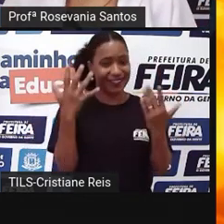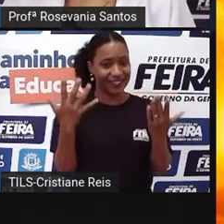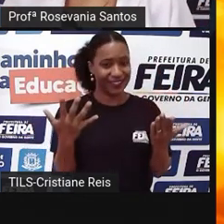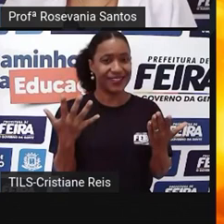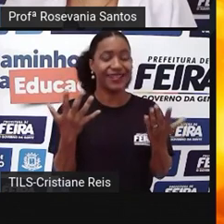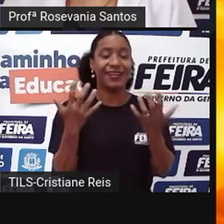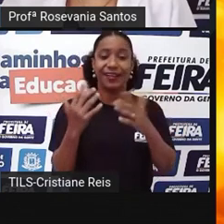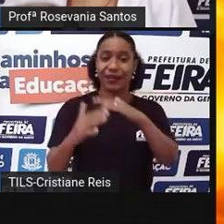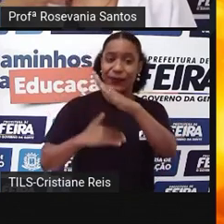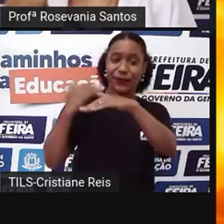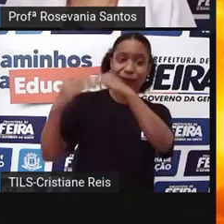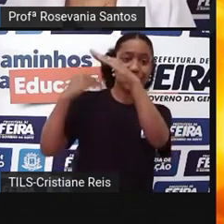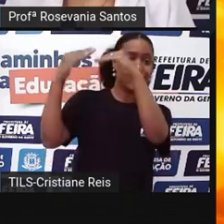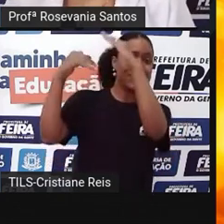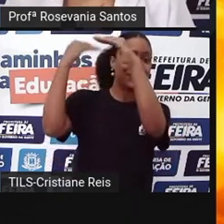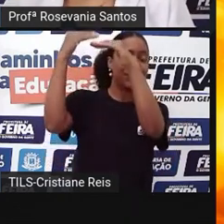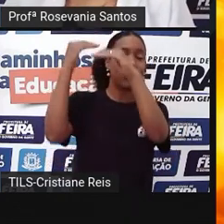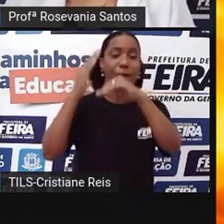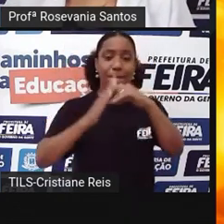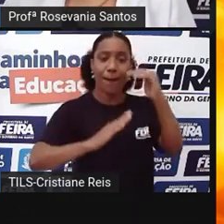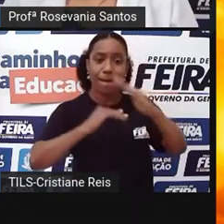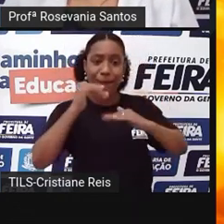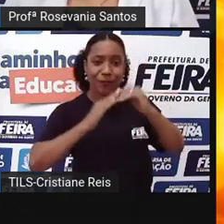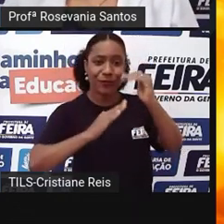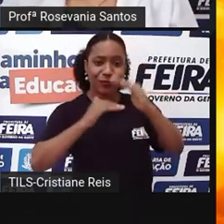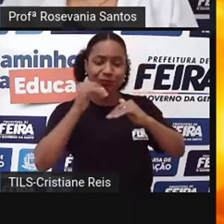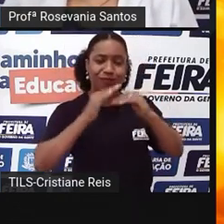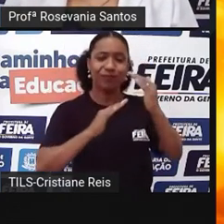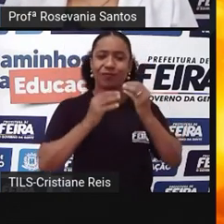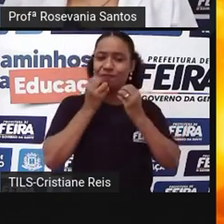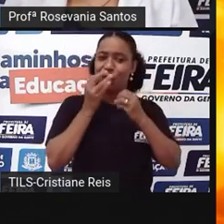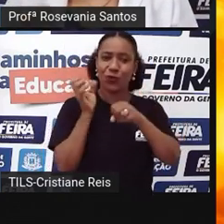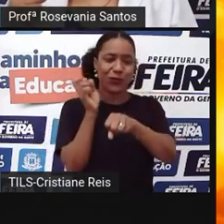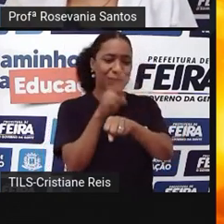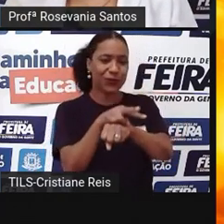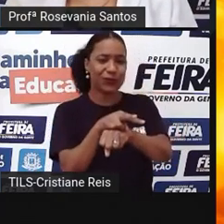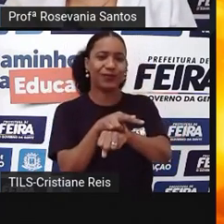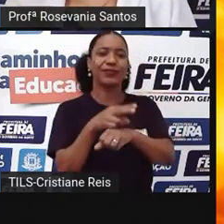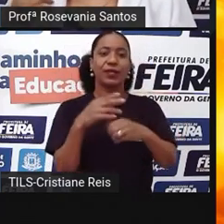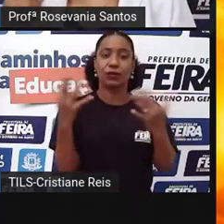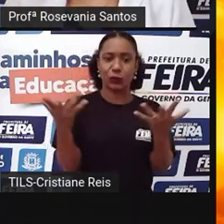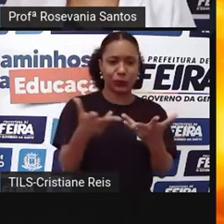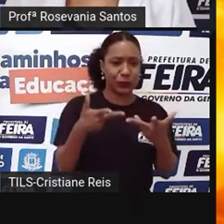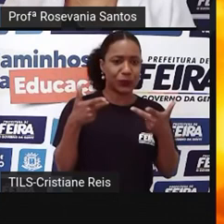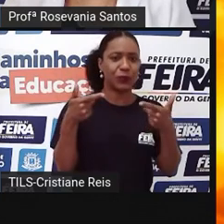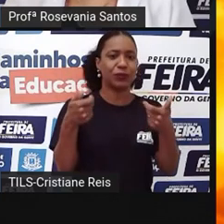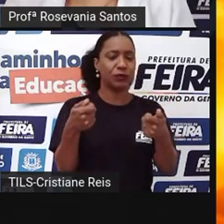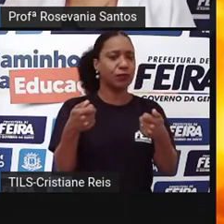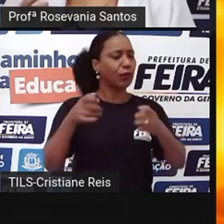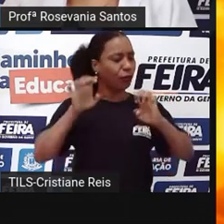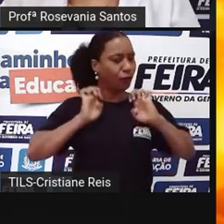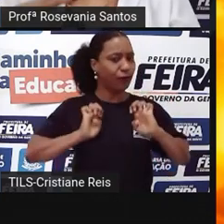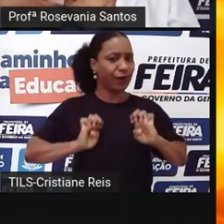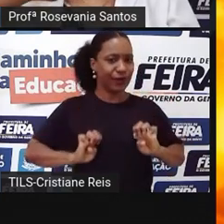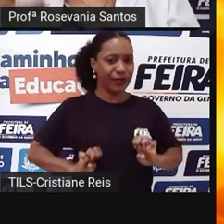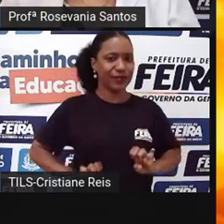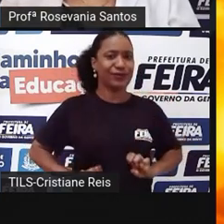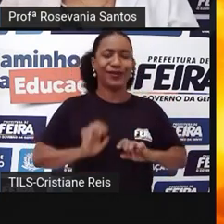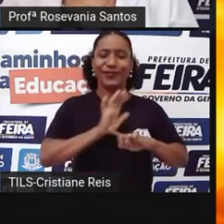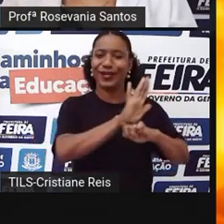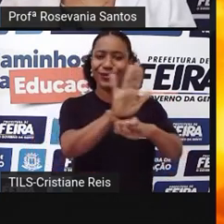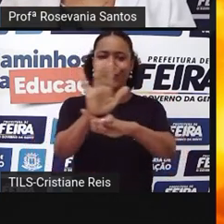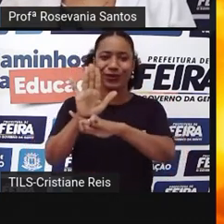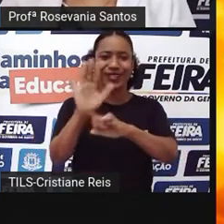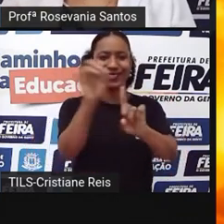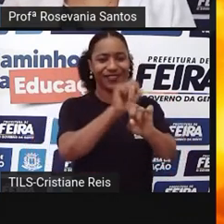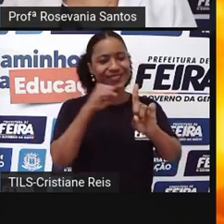uma carreira, de ser um bom profissional, não só assim eficiente, mas também ético, né? Que venha contribuir